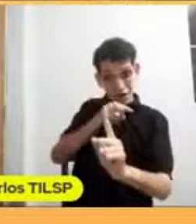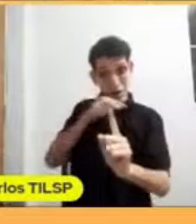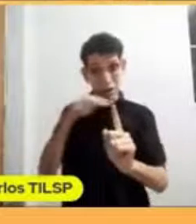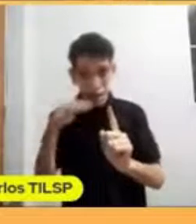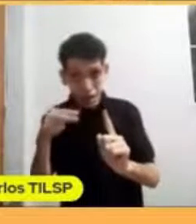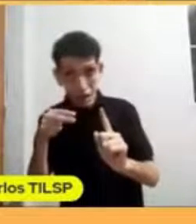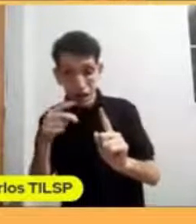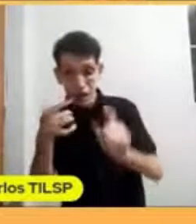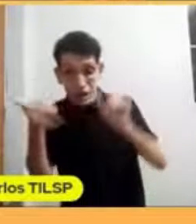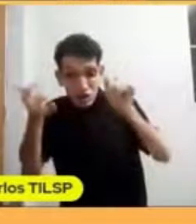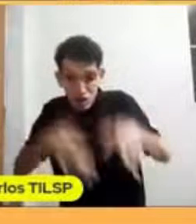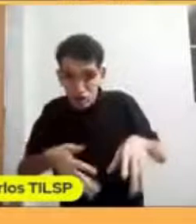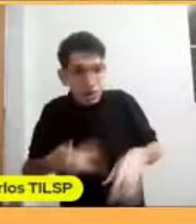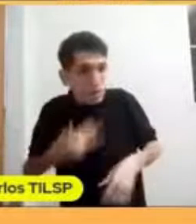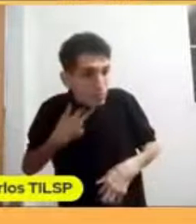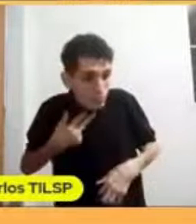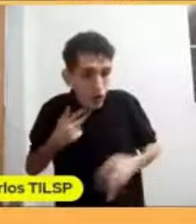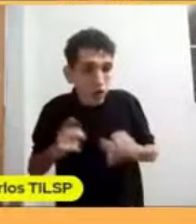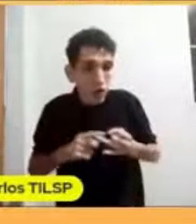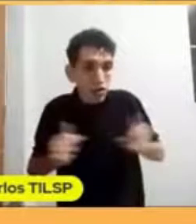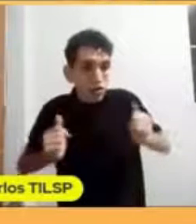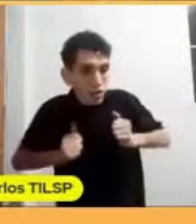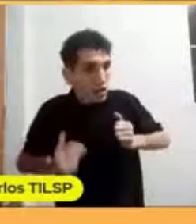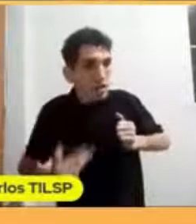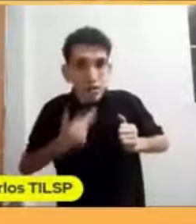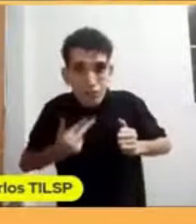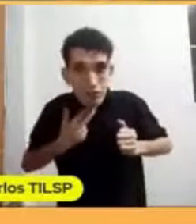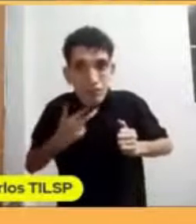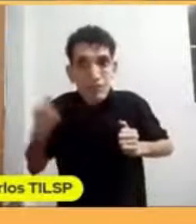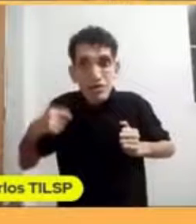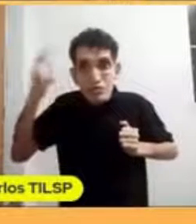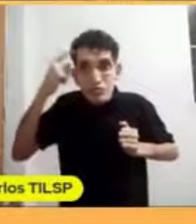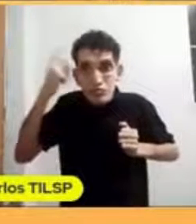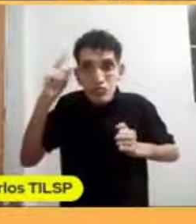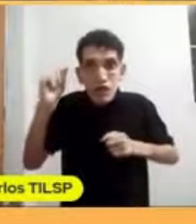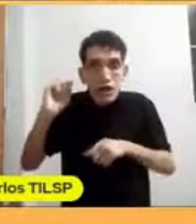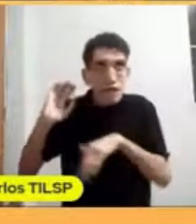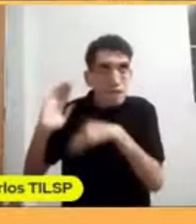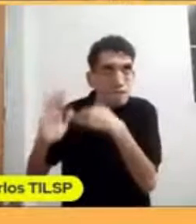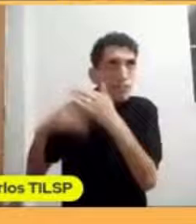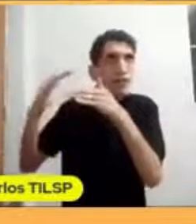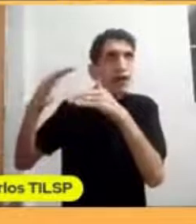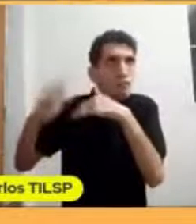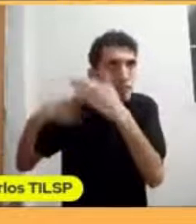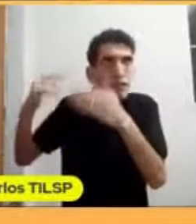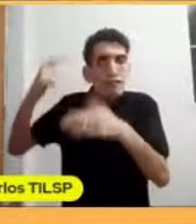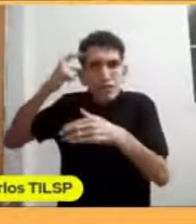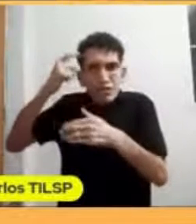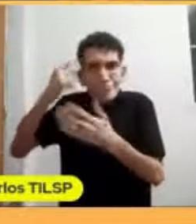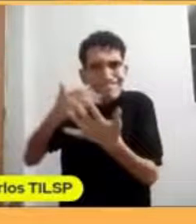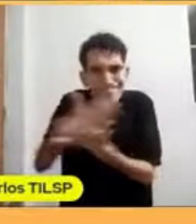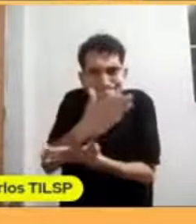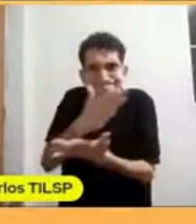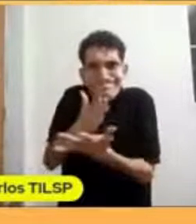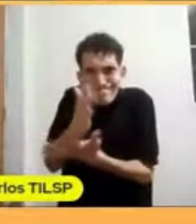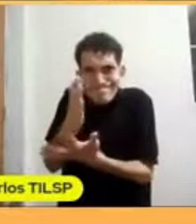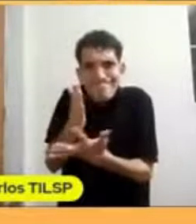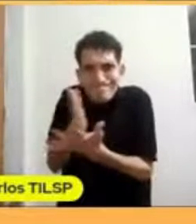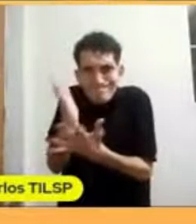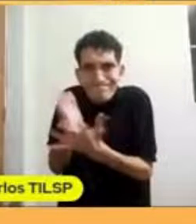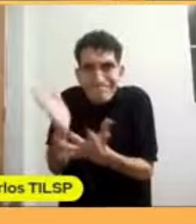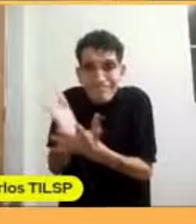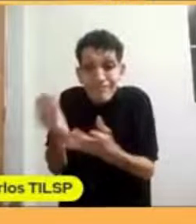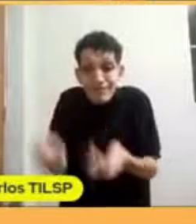desistir, né? E aí, no caso, o mindset construtivo de crescimento, ele faz o quê? Ele faz com que